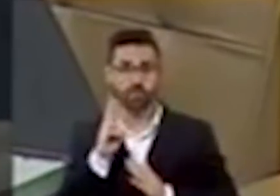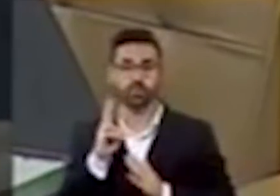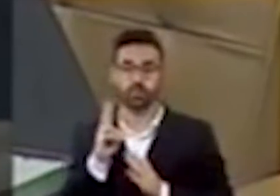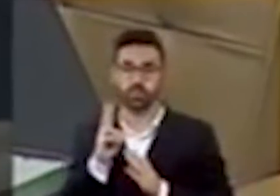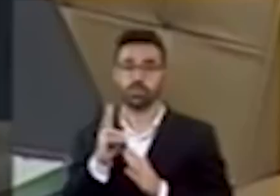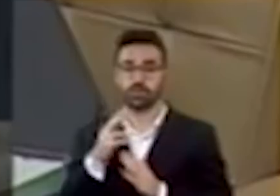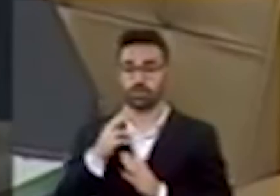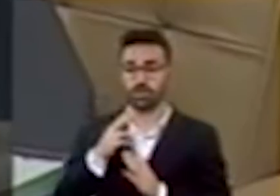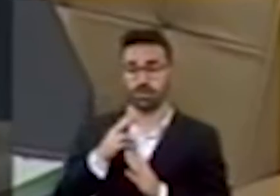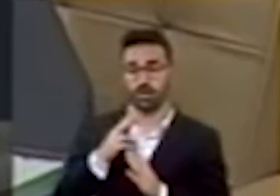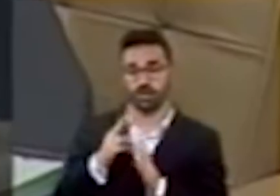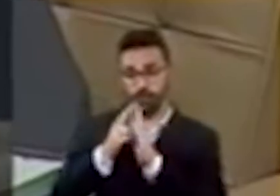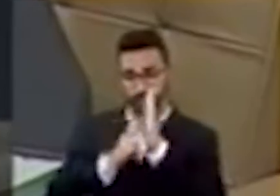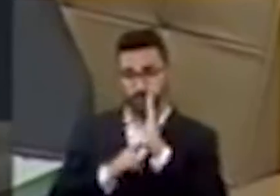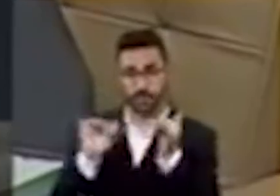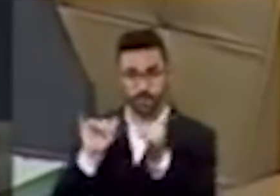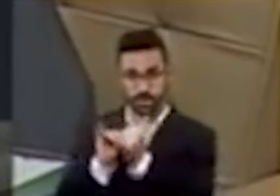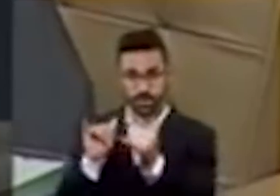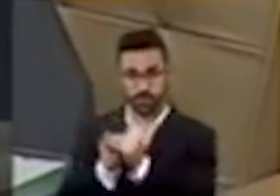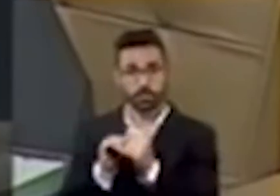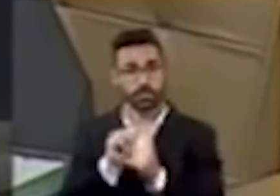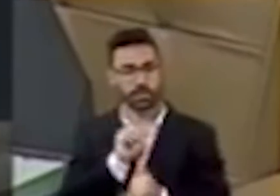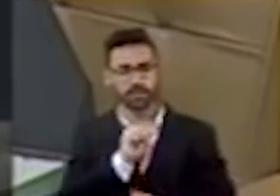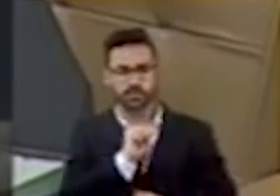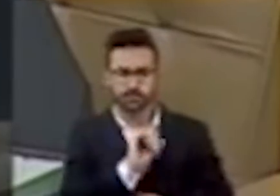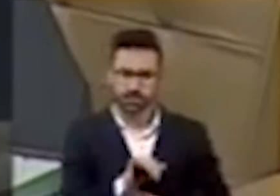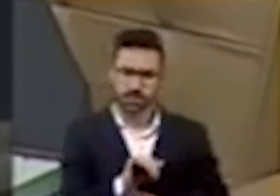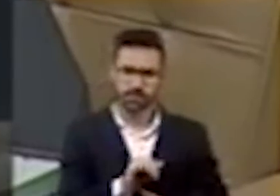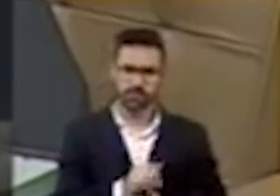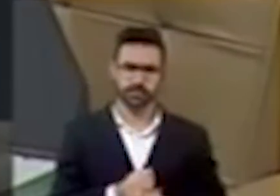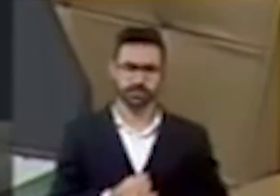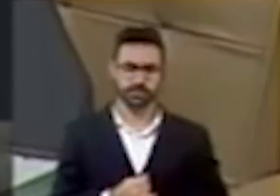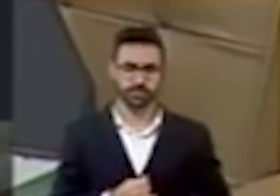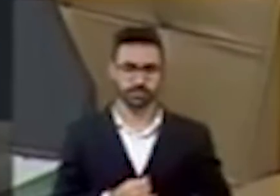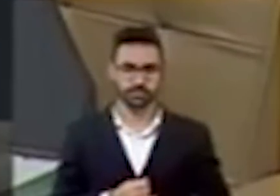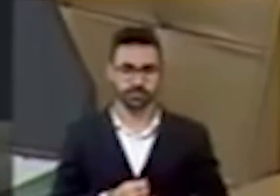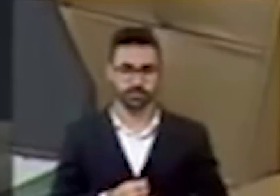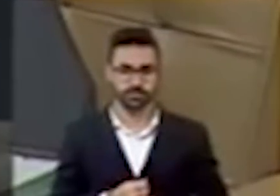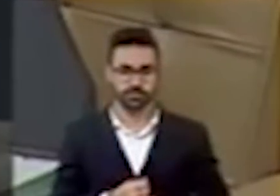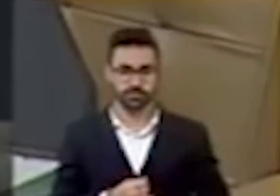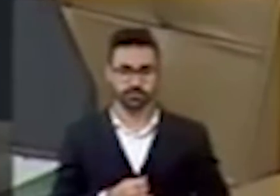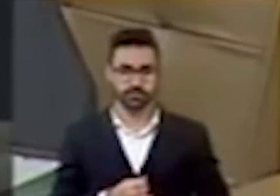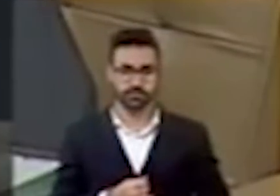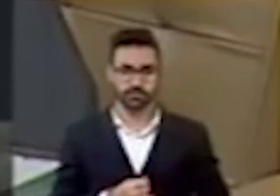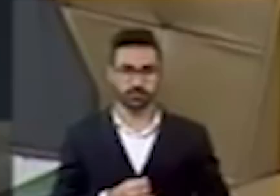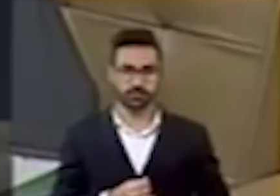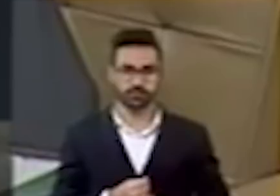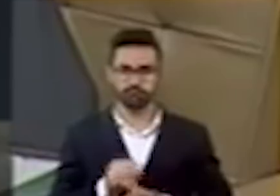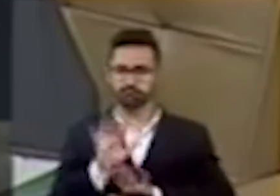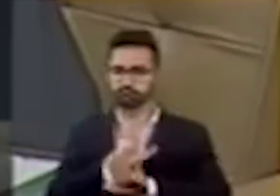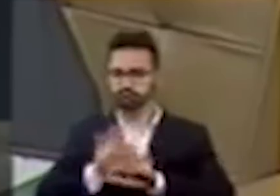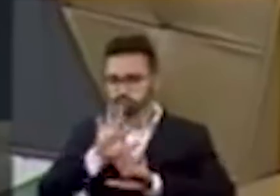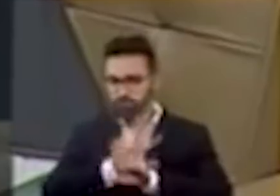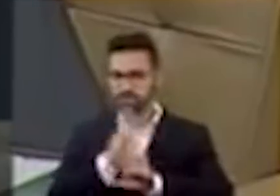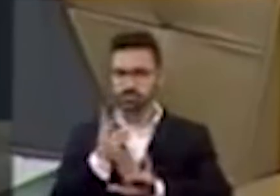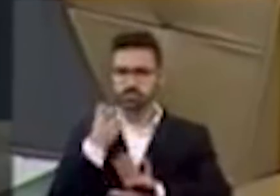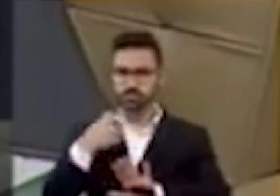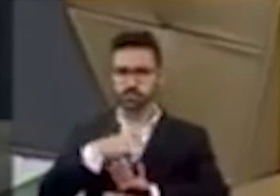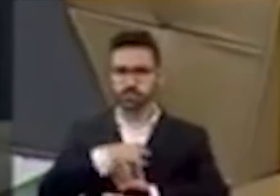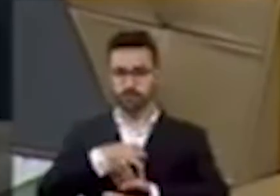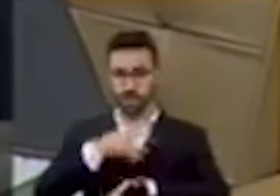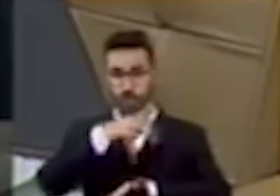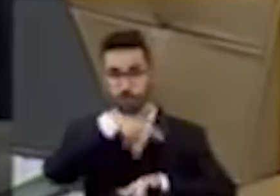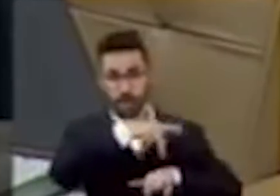ou Perdão, que se, em uma primeira perspectiva sobre o tema, se tem como certo que em